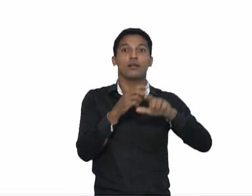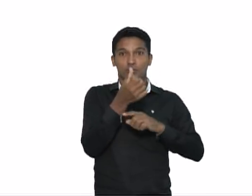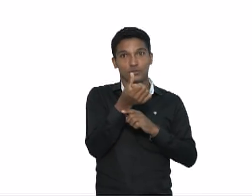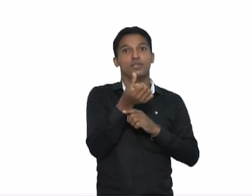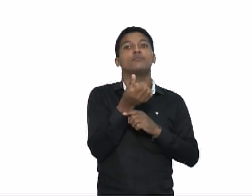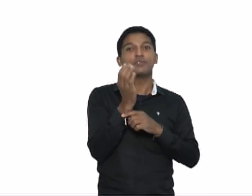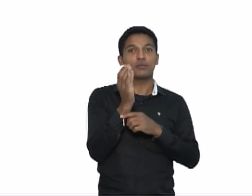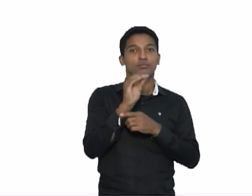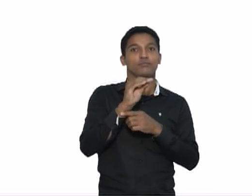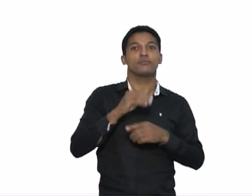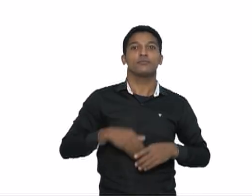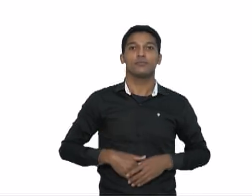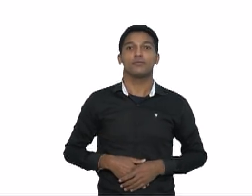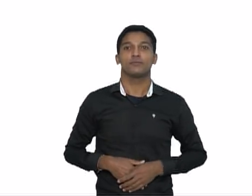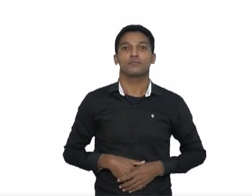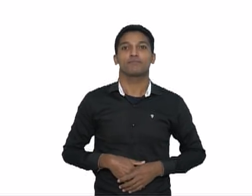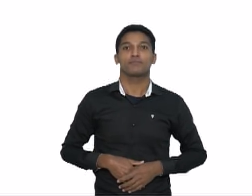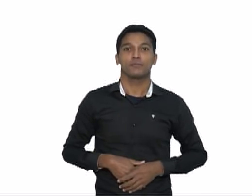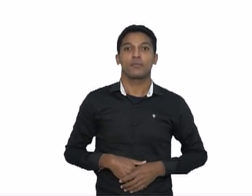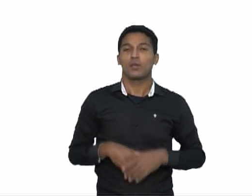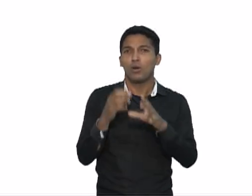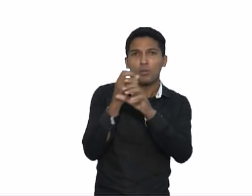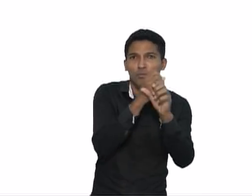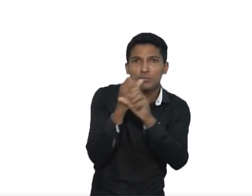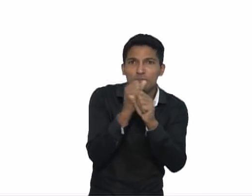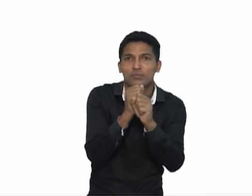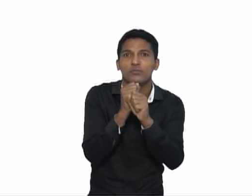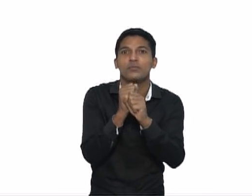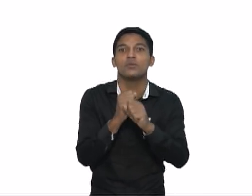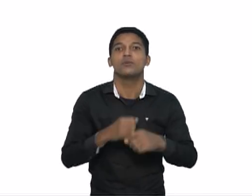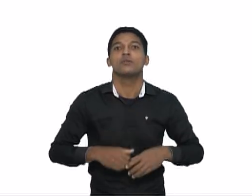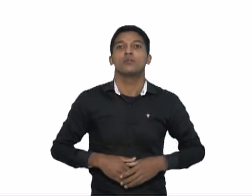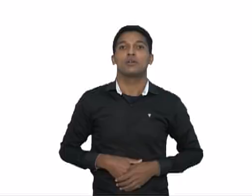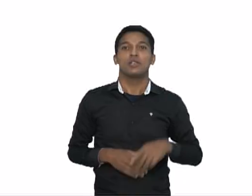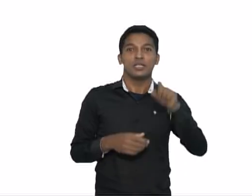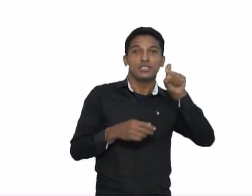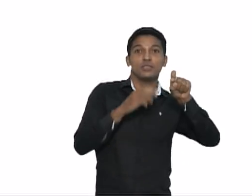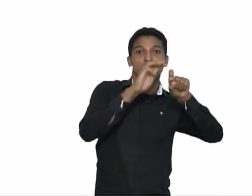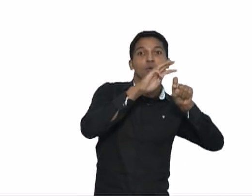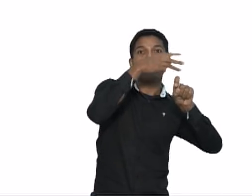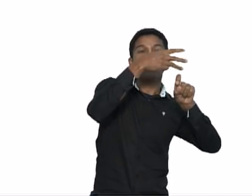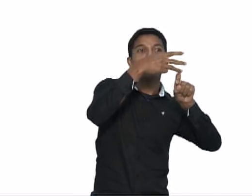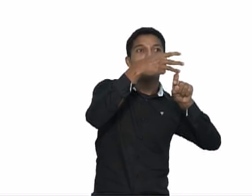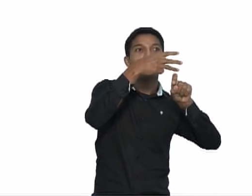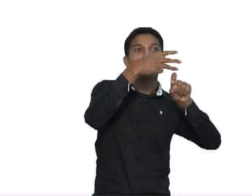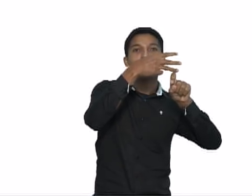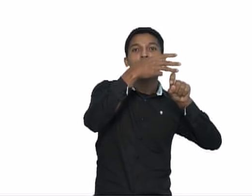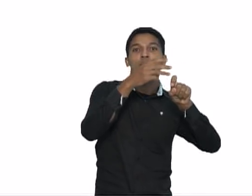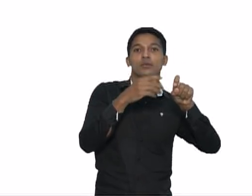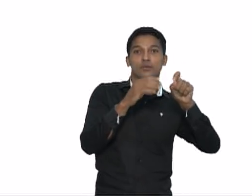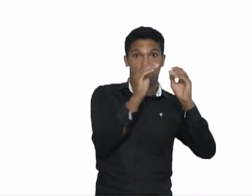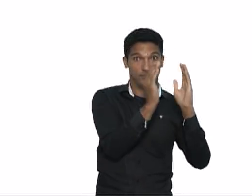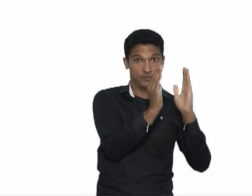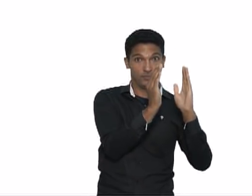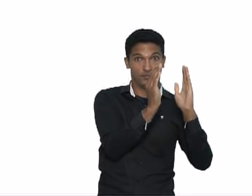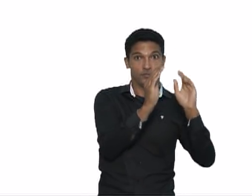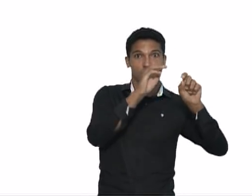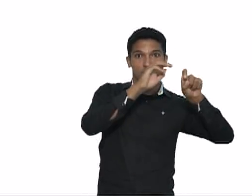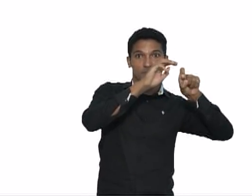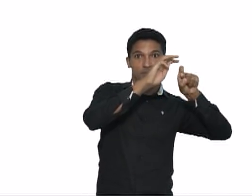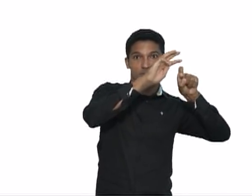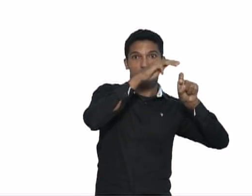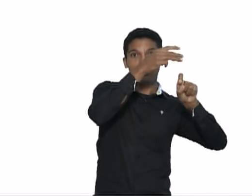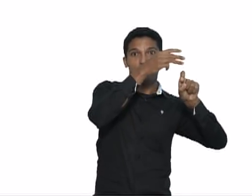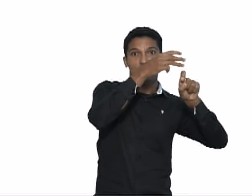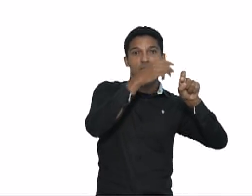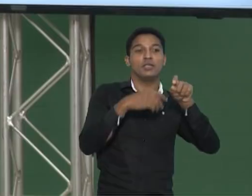né? Bom, fazendo os cálculos então, vamos lá. X ao cubo, x é